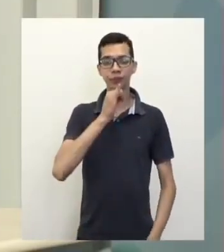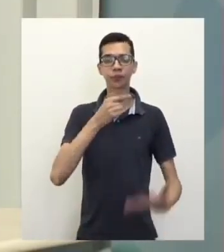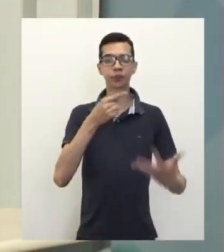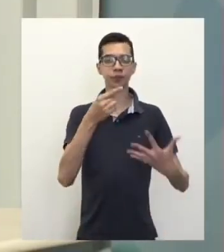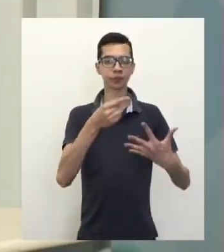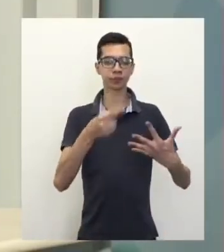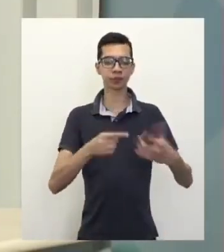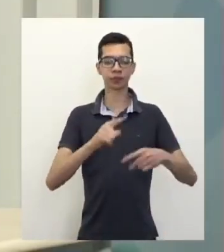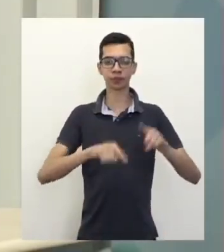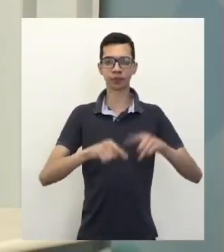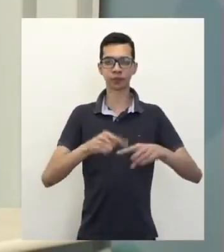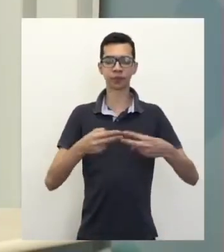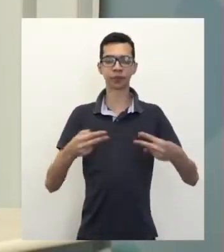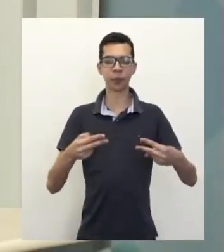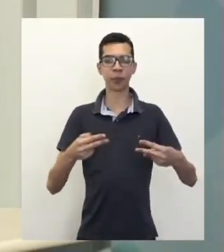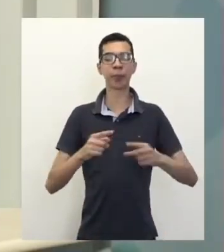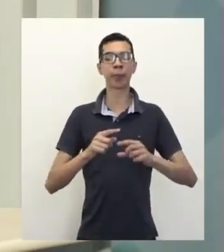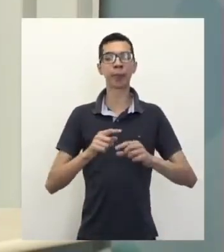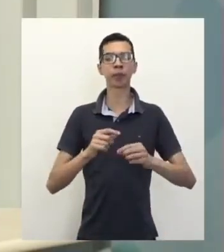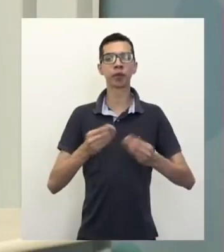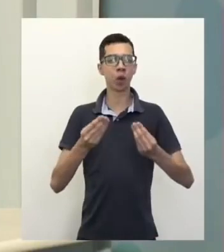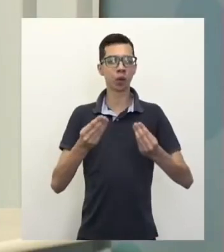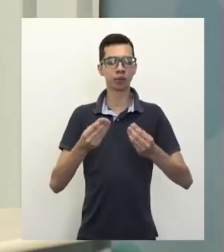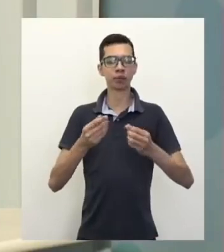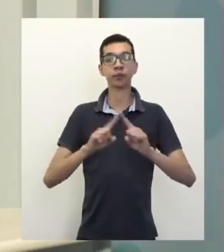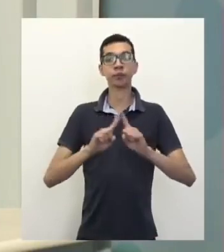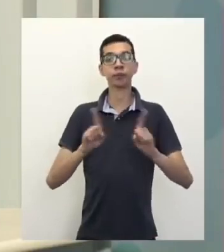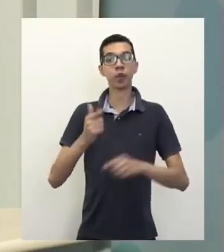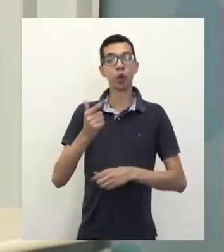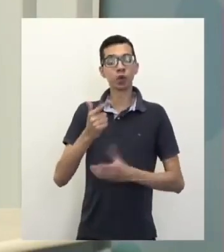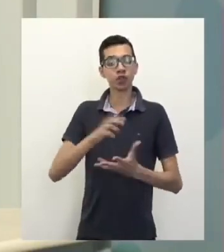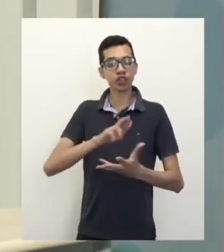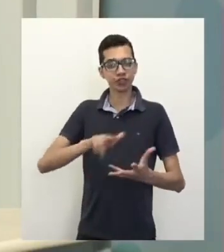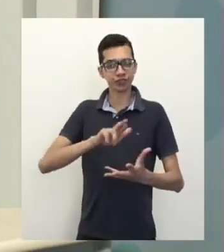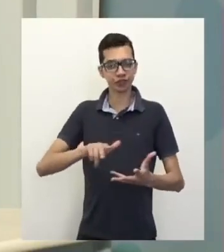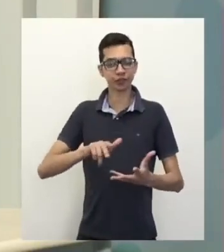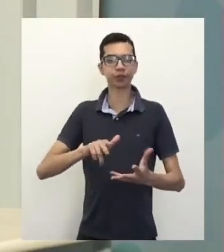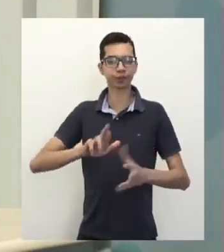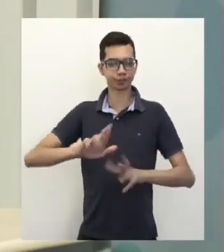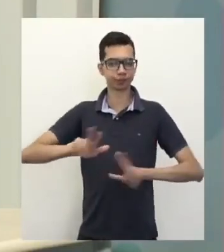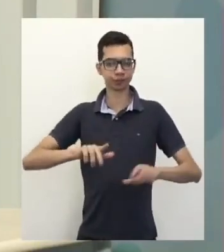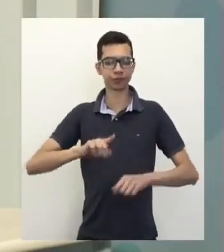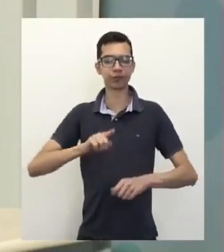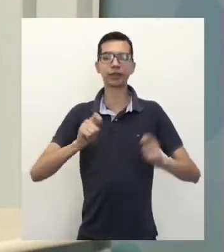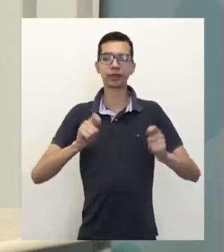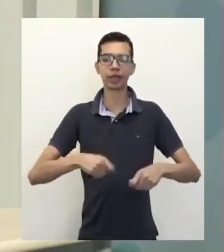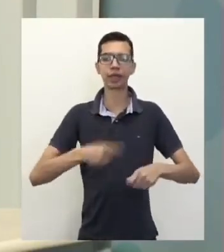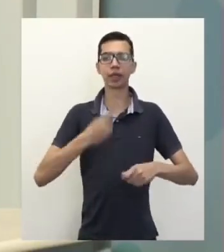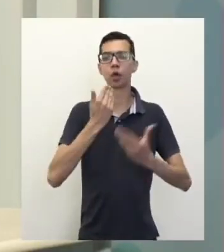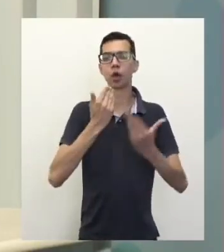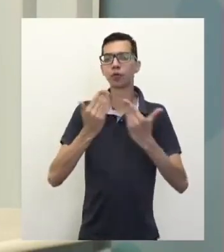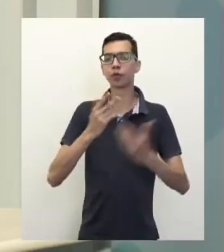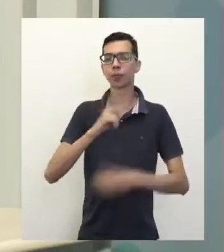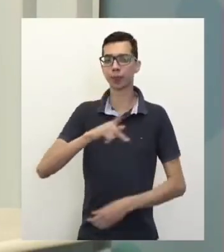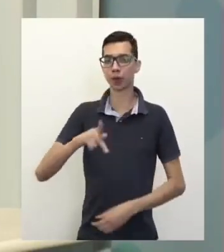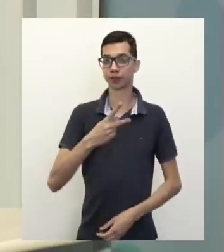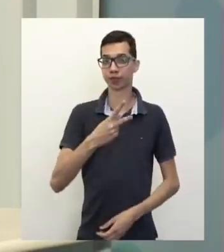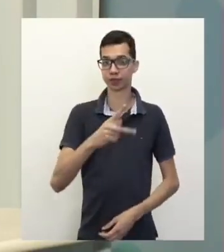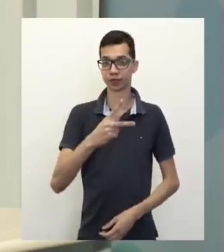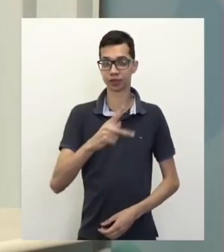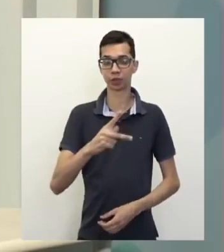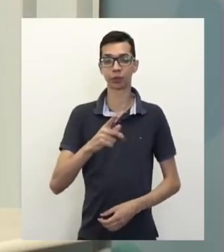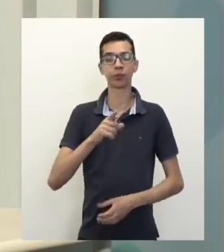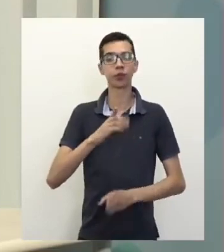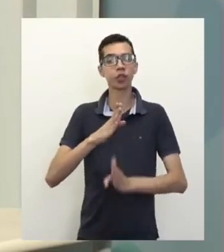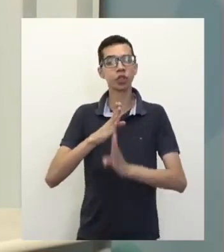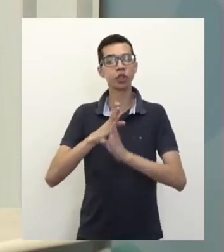sua classificação. Há outras classificações que você pode conversar com o seu professor, sua professora, e descobrir